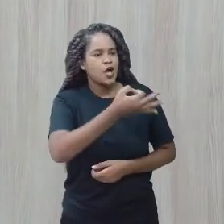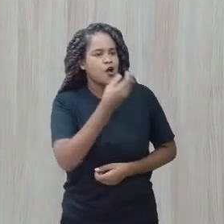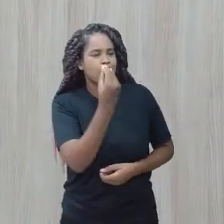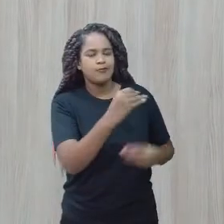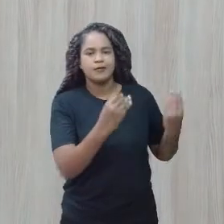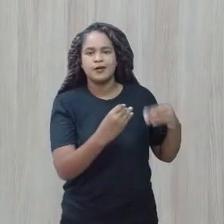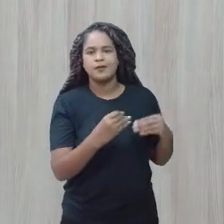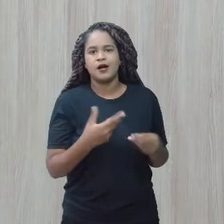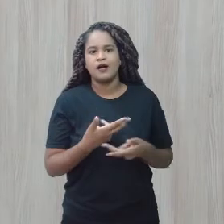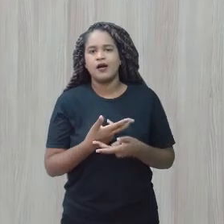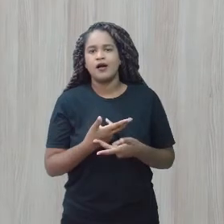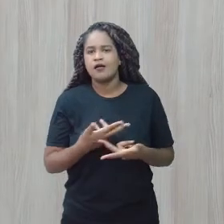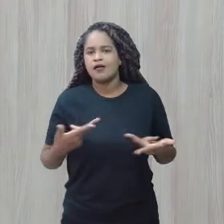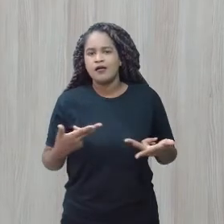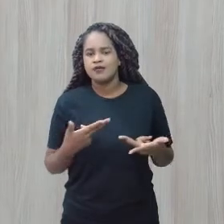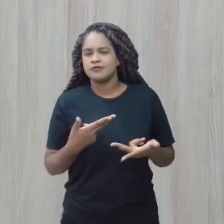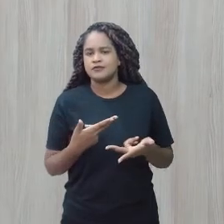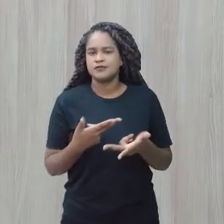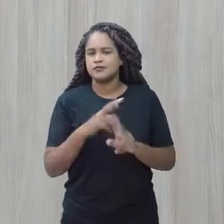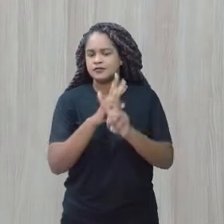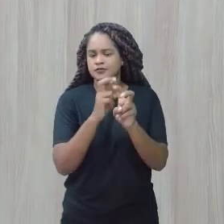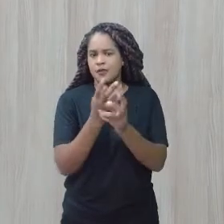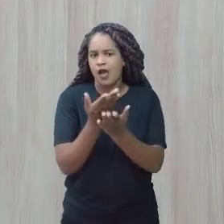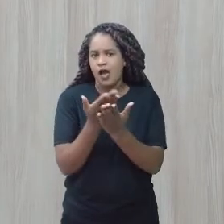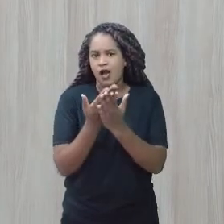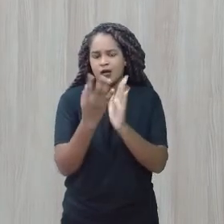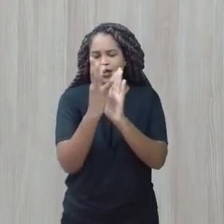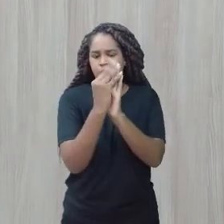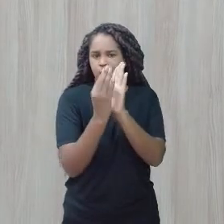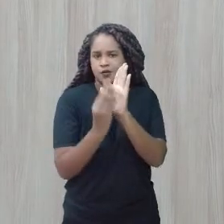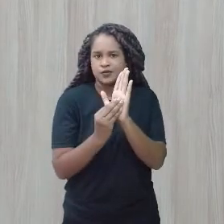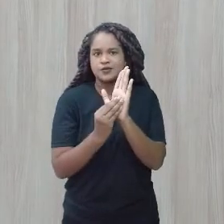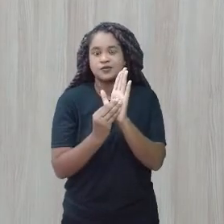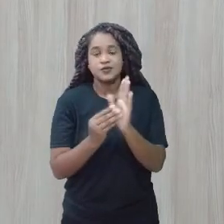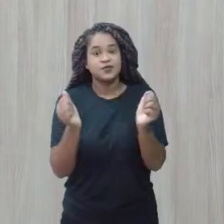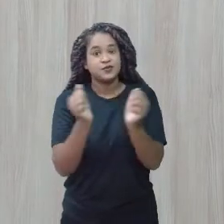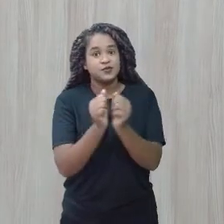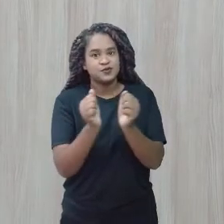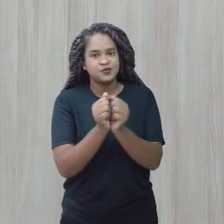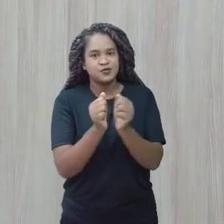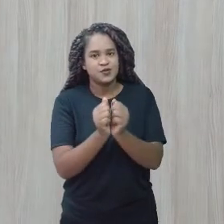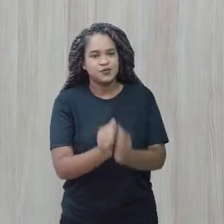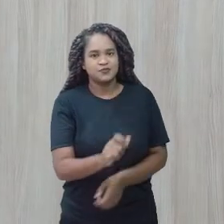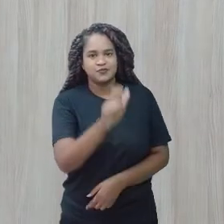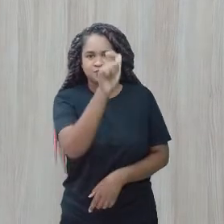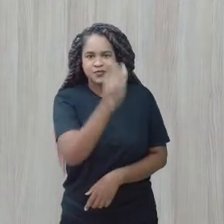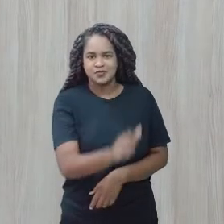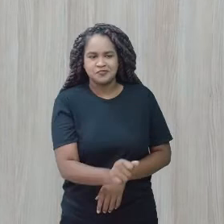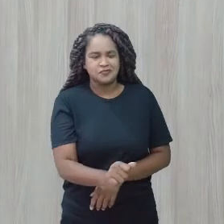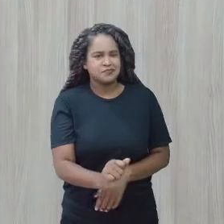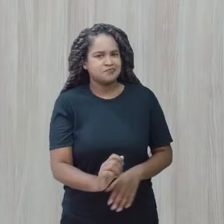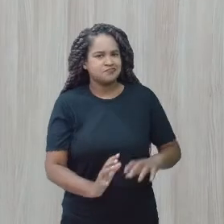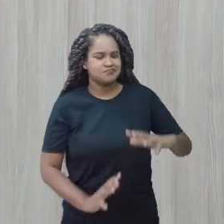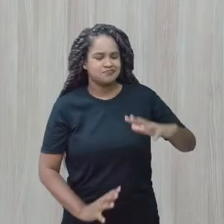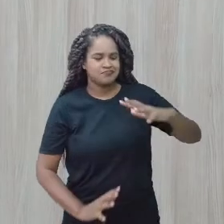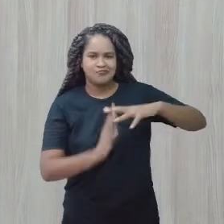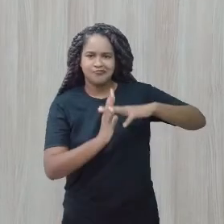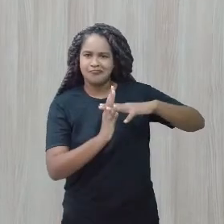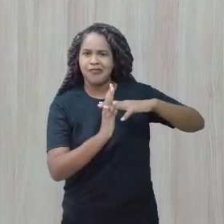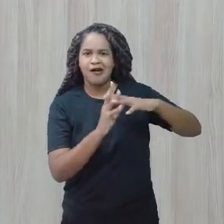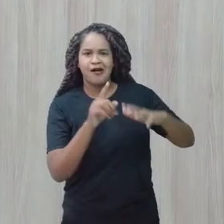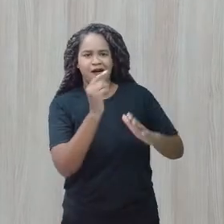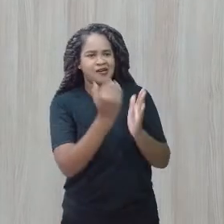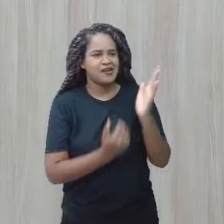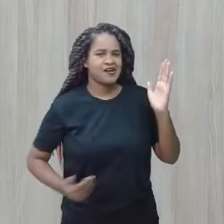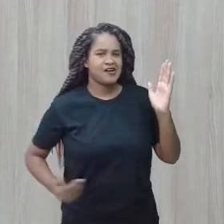que vocês estão achando da aula, falar sobre o conteúdo com esse jogador que é caro não, é caríssimo, que trava, como